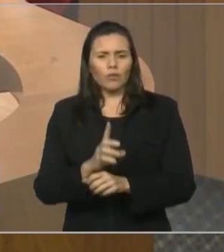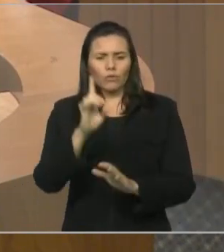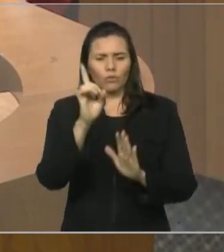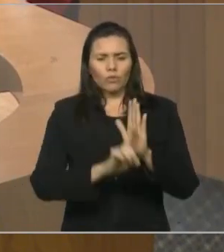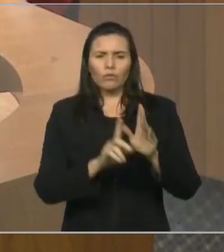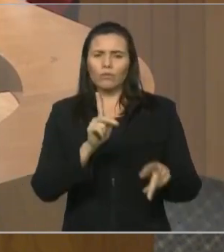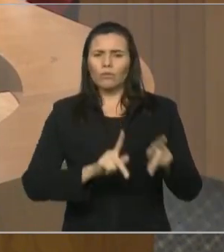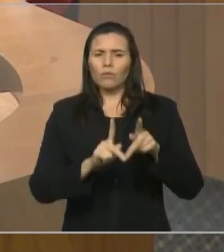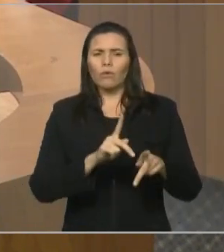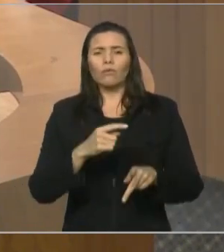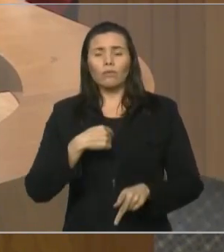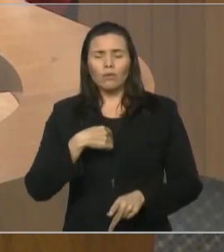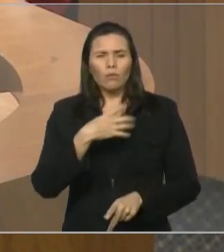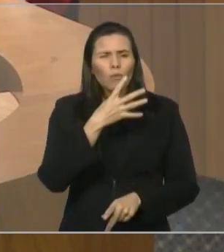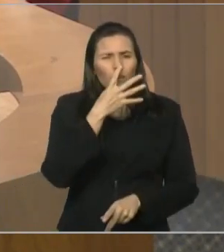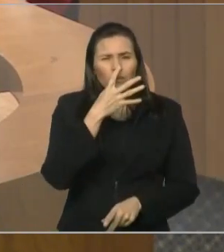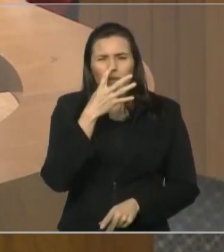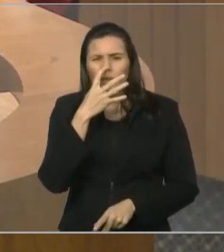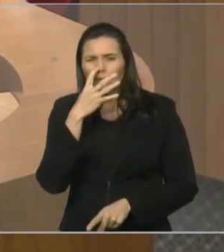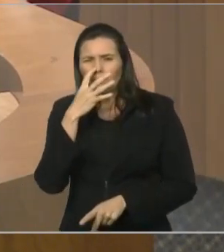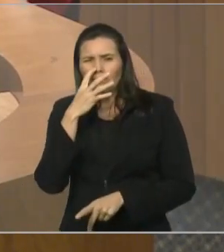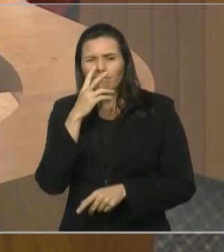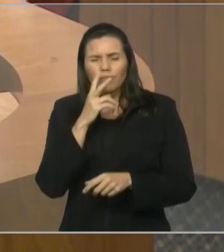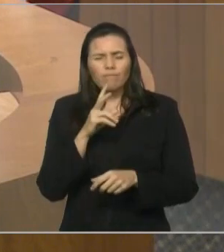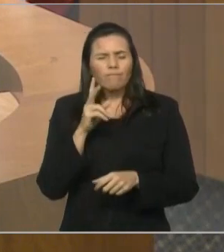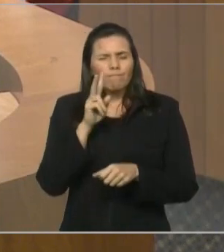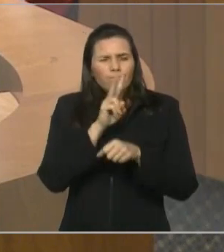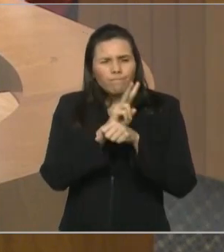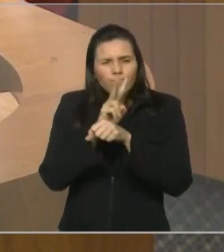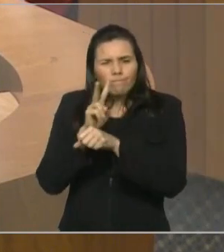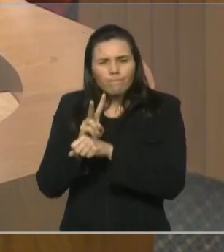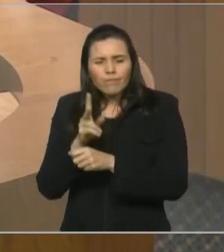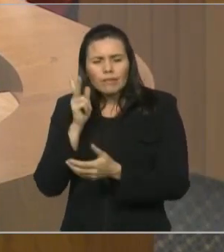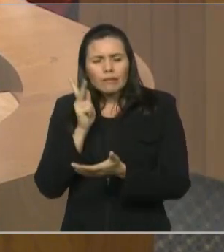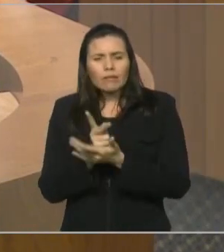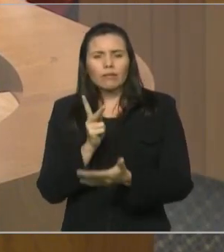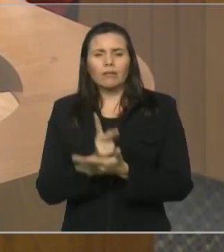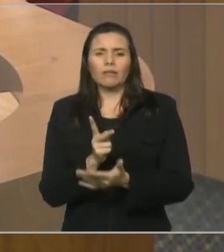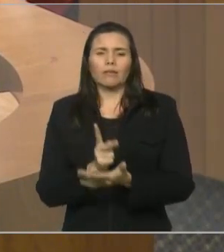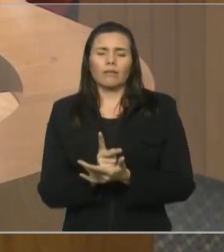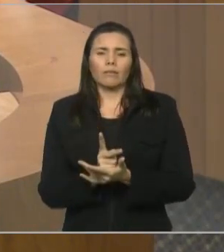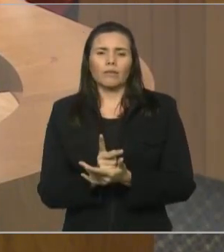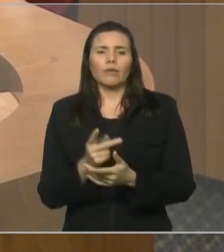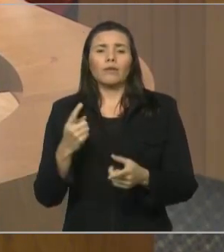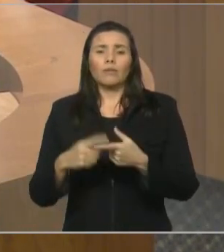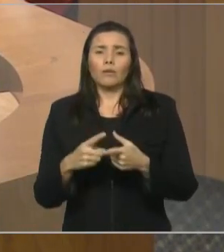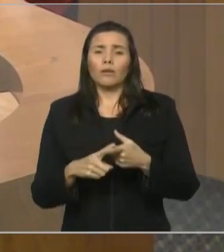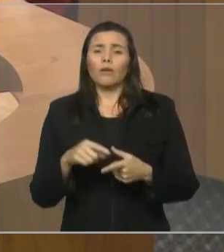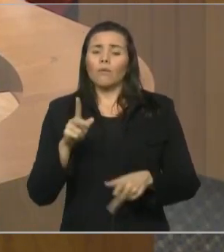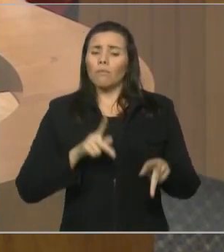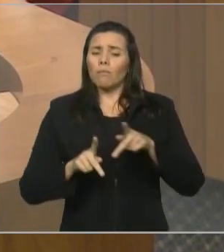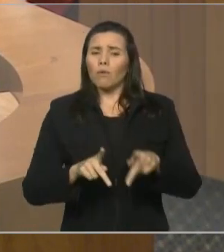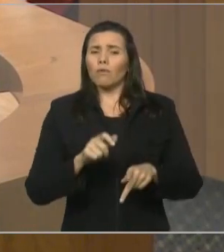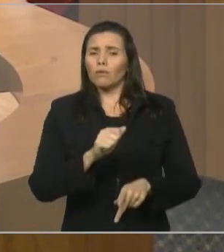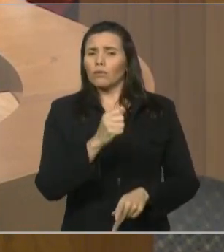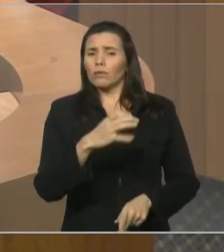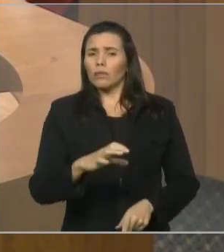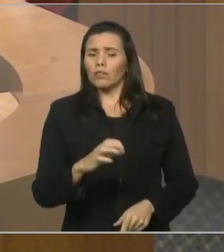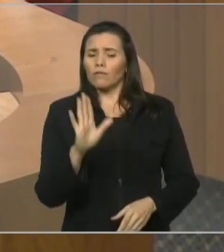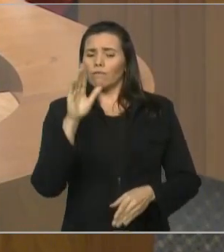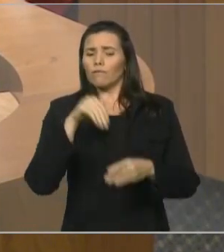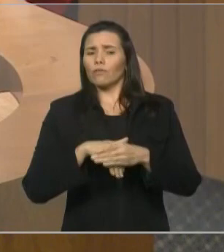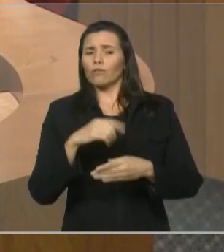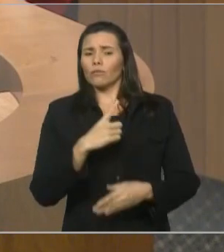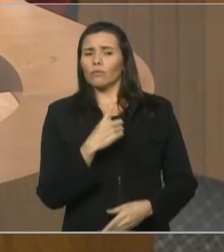atento para usar das prerrogativas dadas a mim pelo povo de Açailândia, para